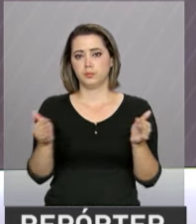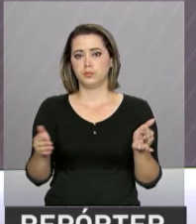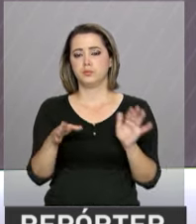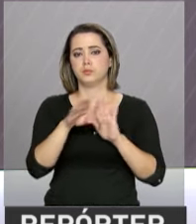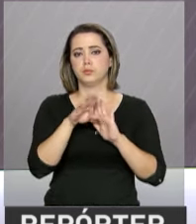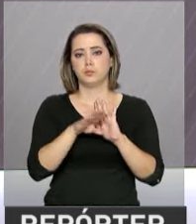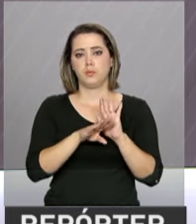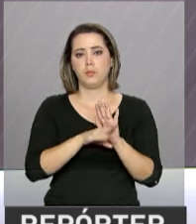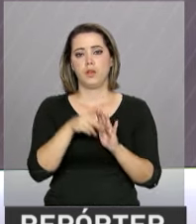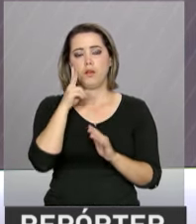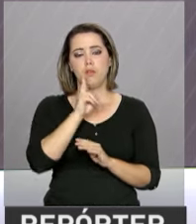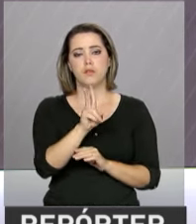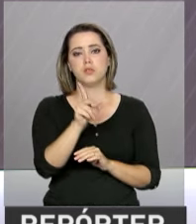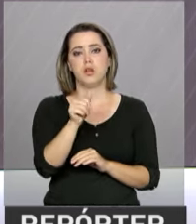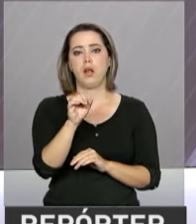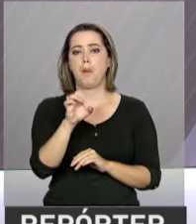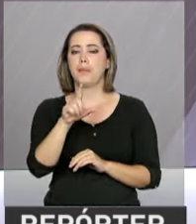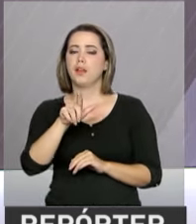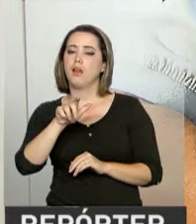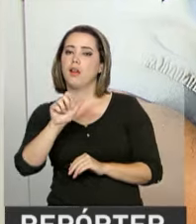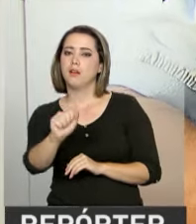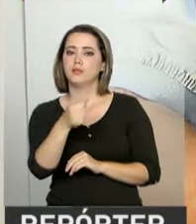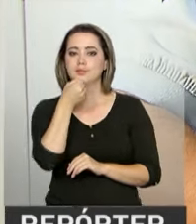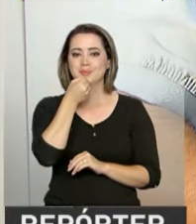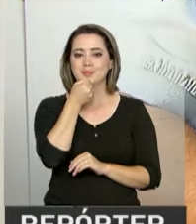Confira na reportagem de Gabriela Noronha.